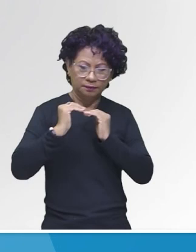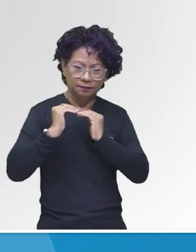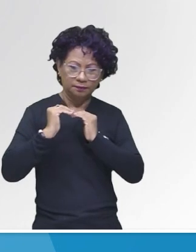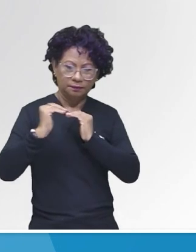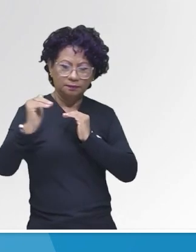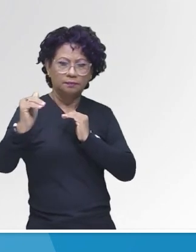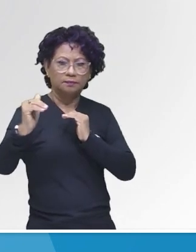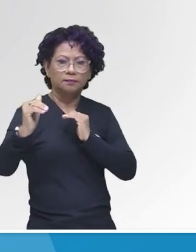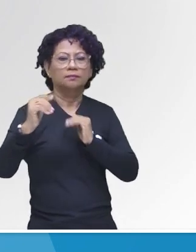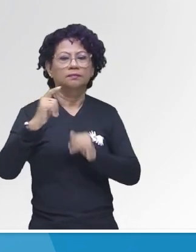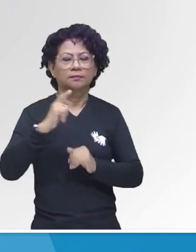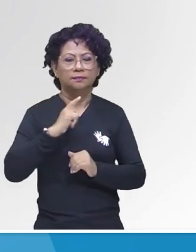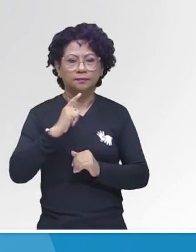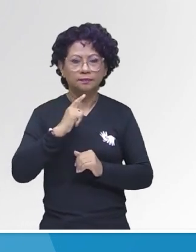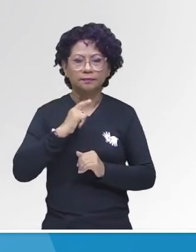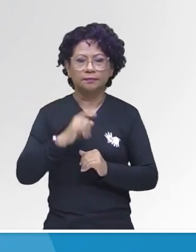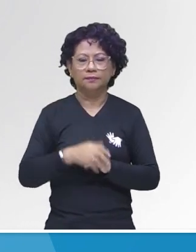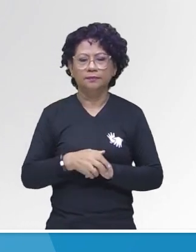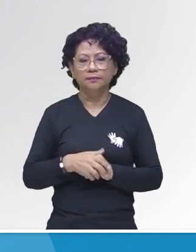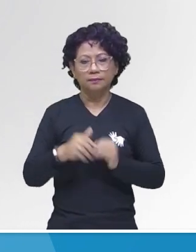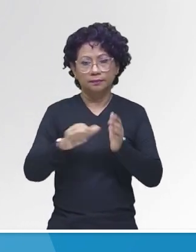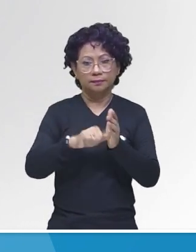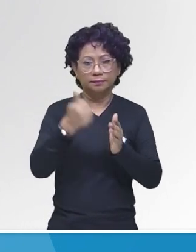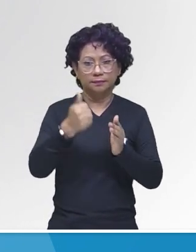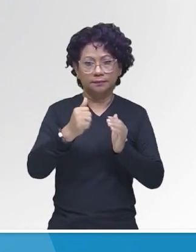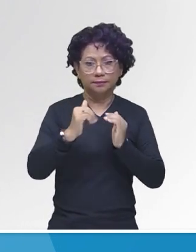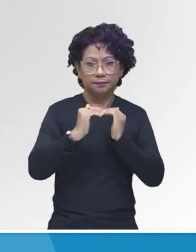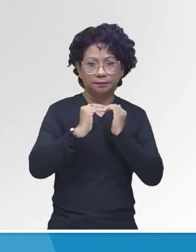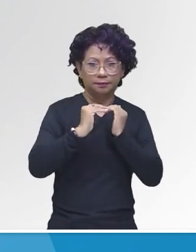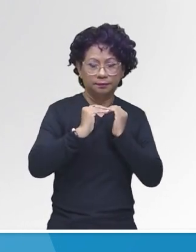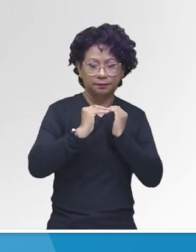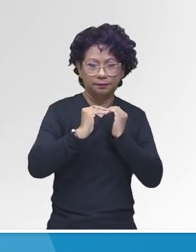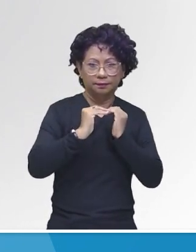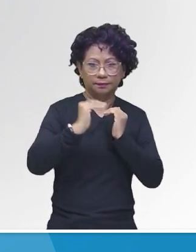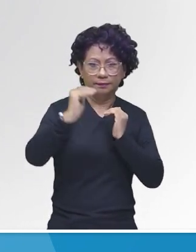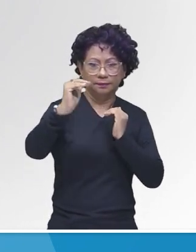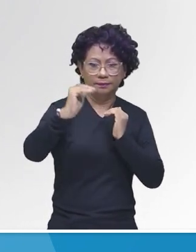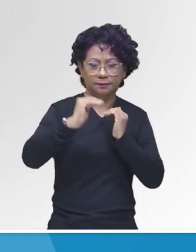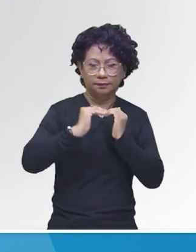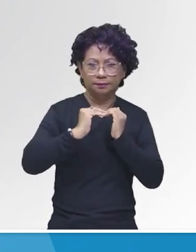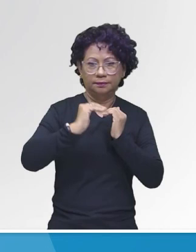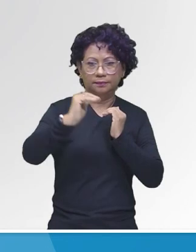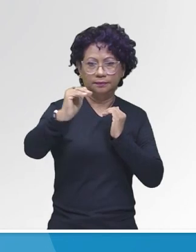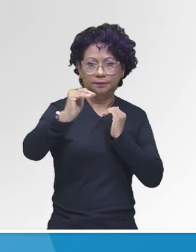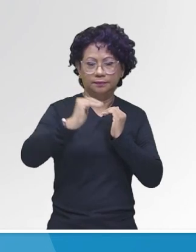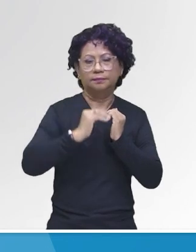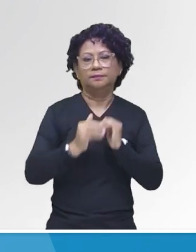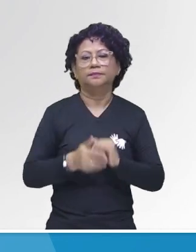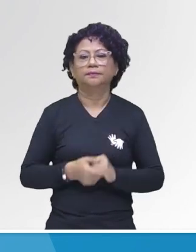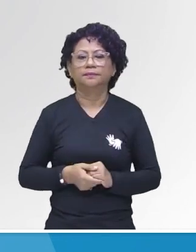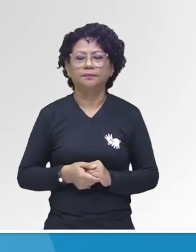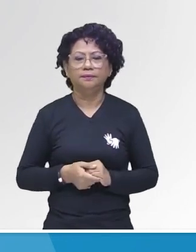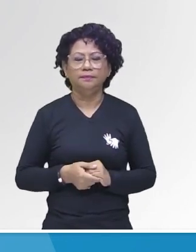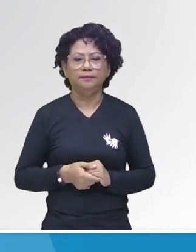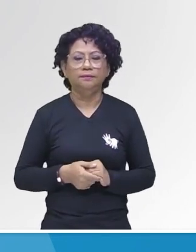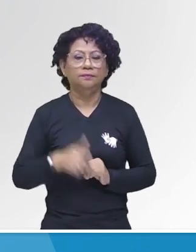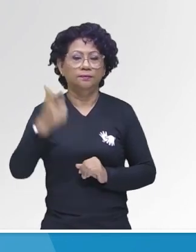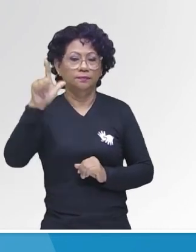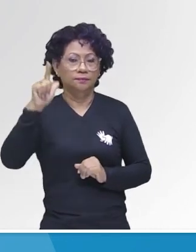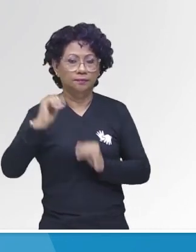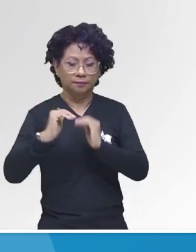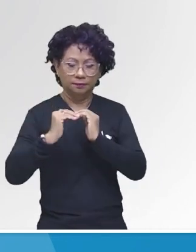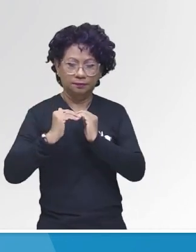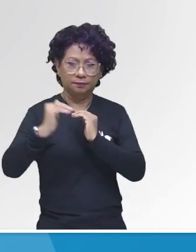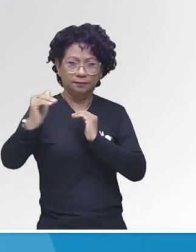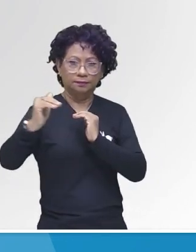que contém aí a primeira reta, vou fazer assim, ó, um plano que contém a primeira reta e um outro plano